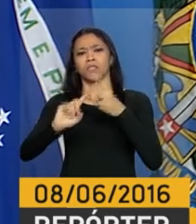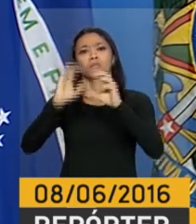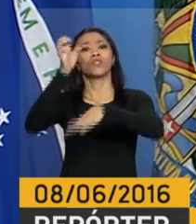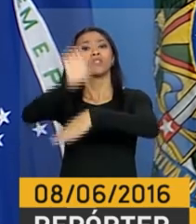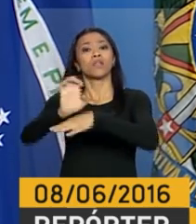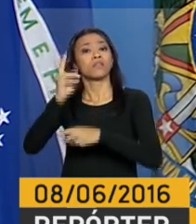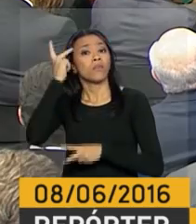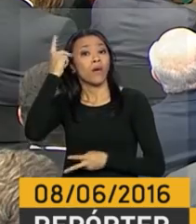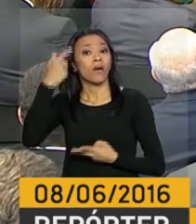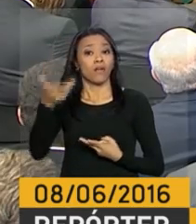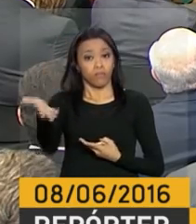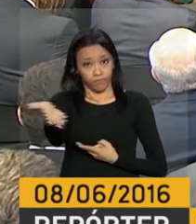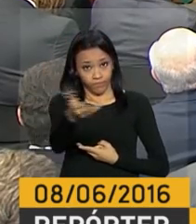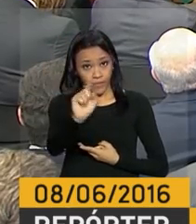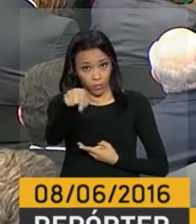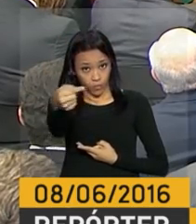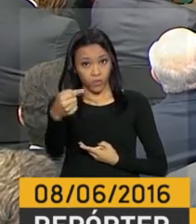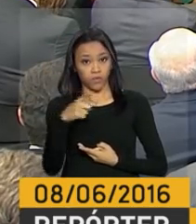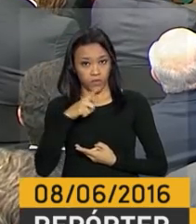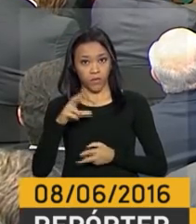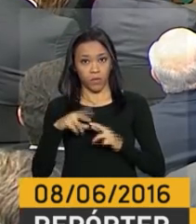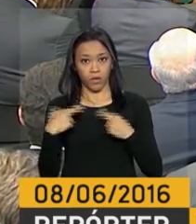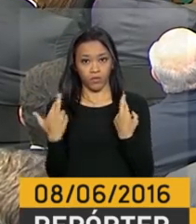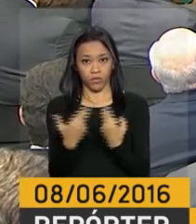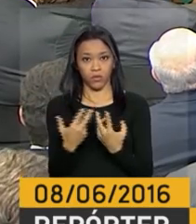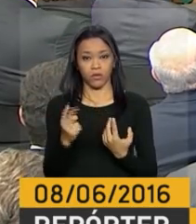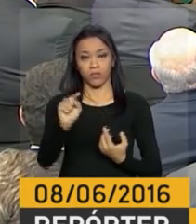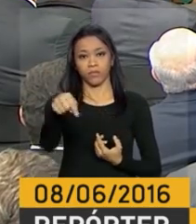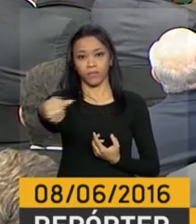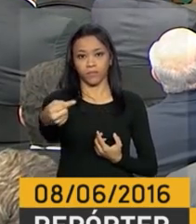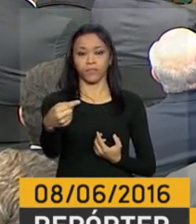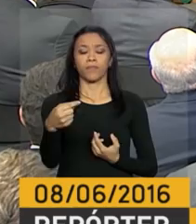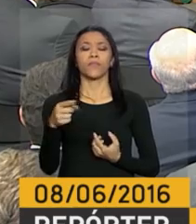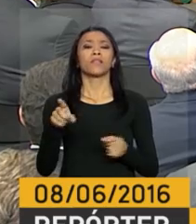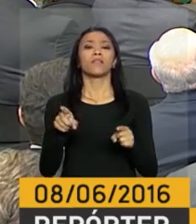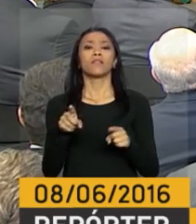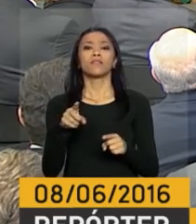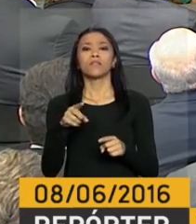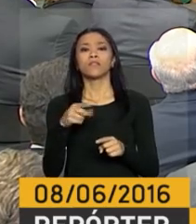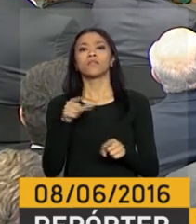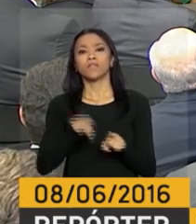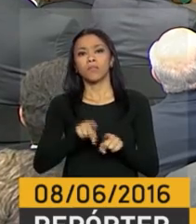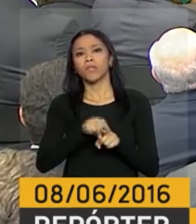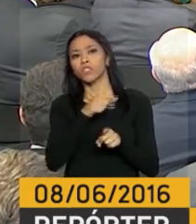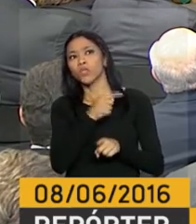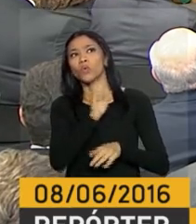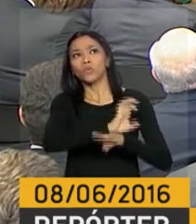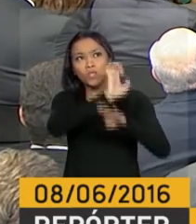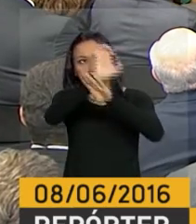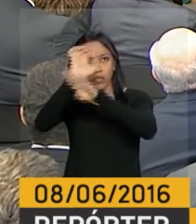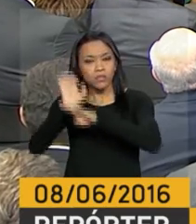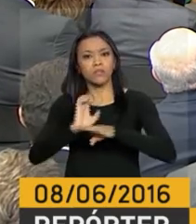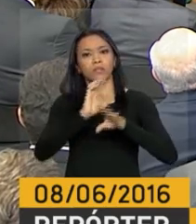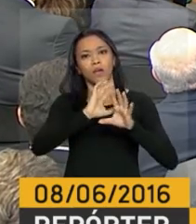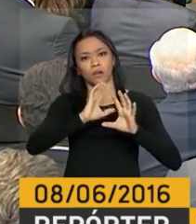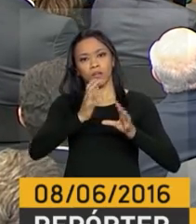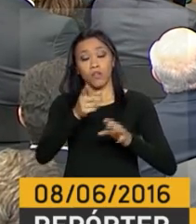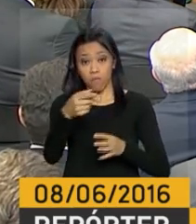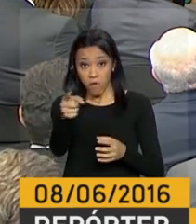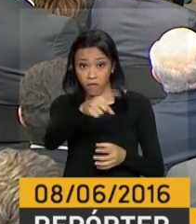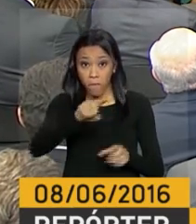né Nós vamos depois reunir de outras partes do país mas se os senhores se se